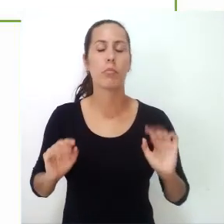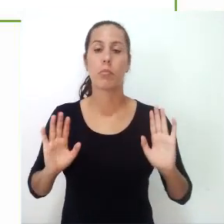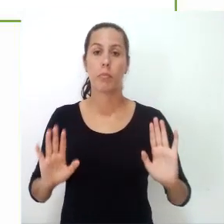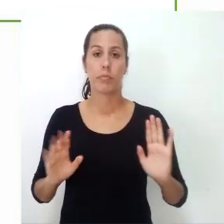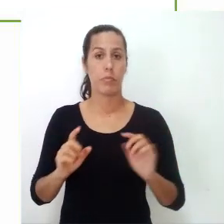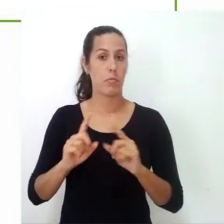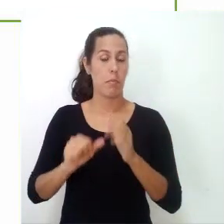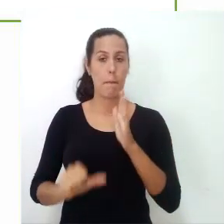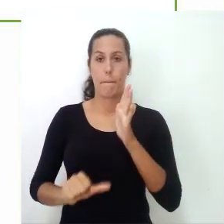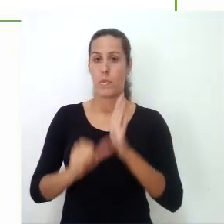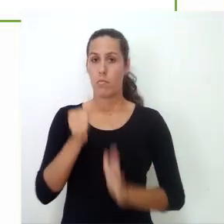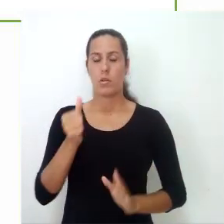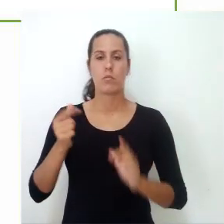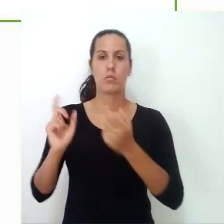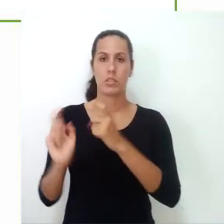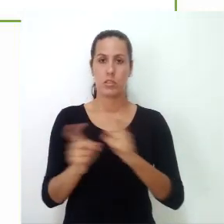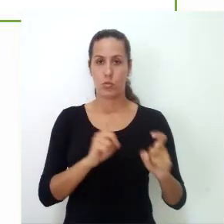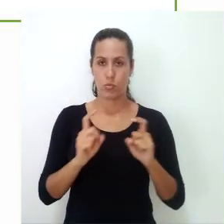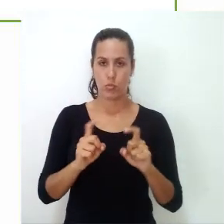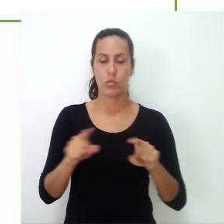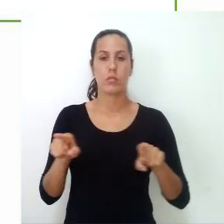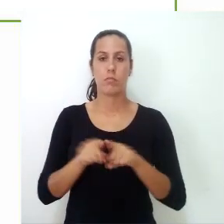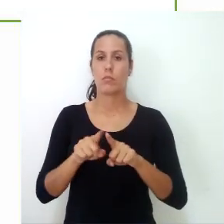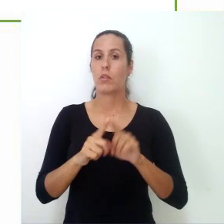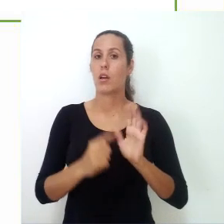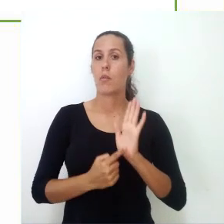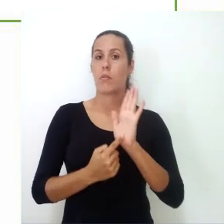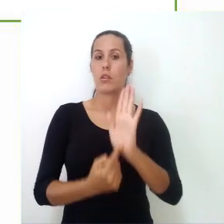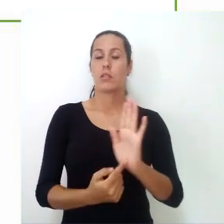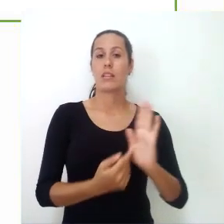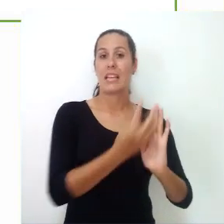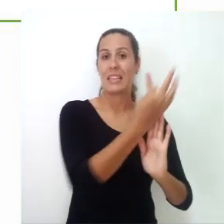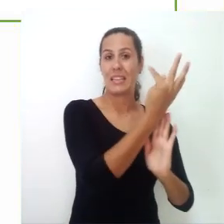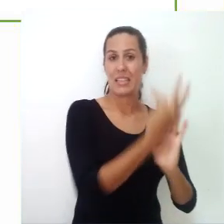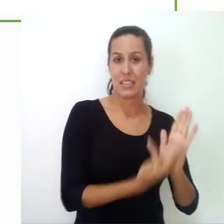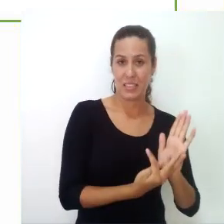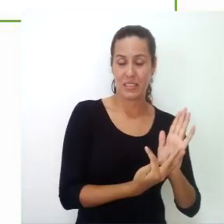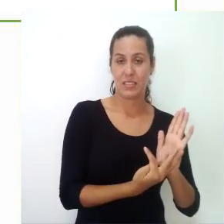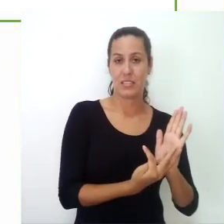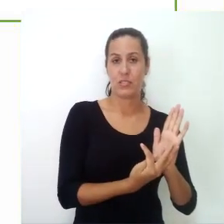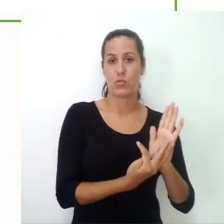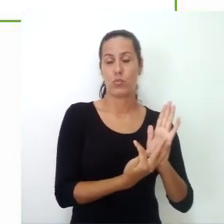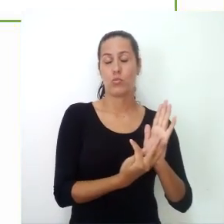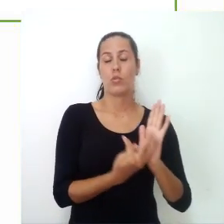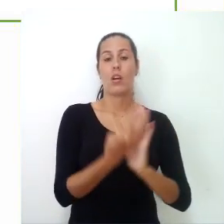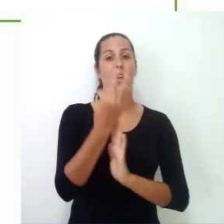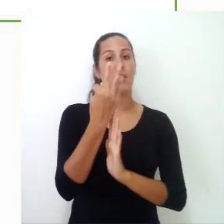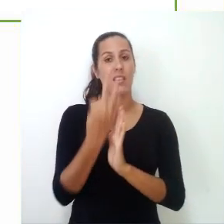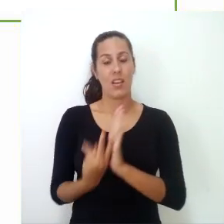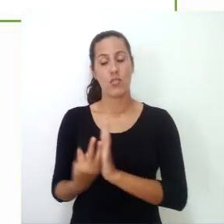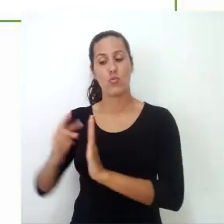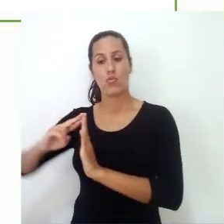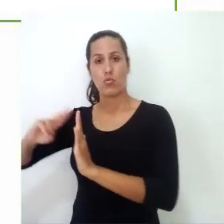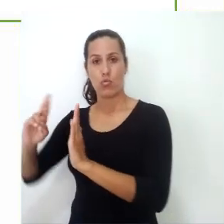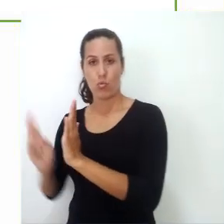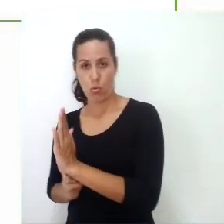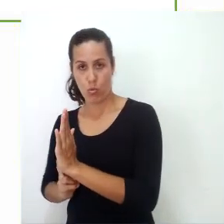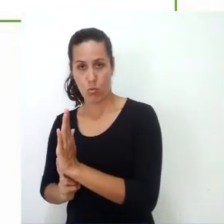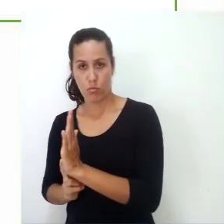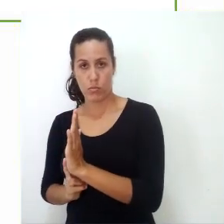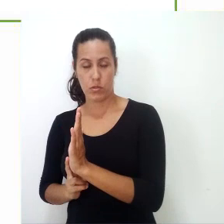é discutir e apresentar textos de natureza normativa, norma,